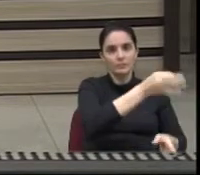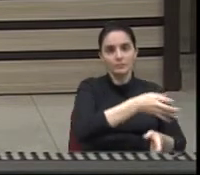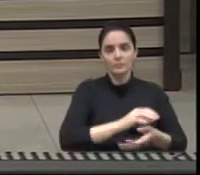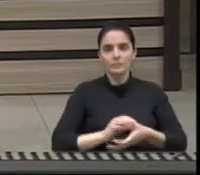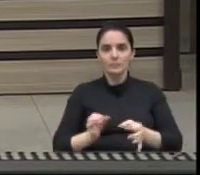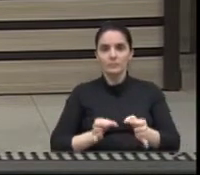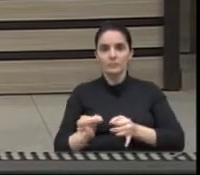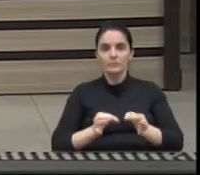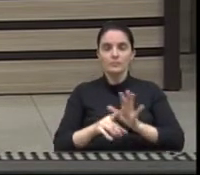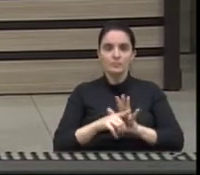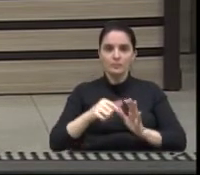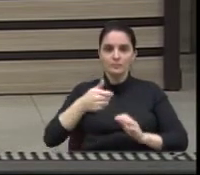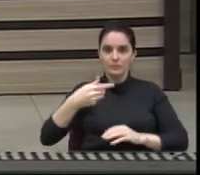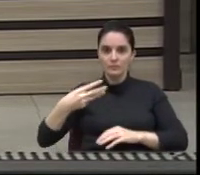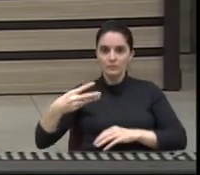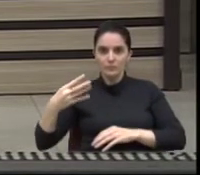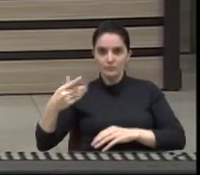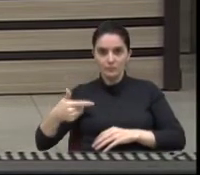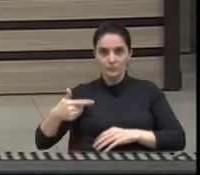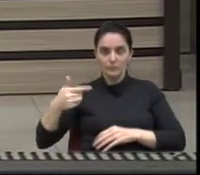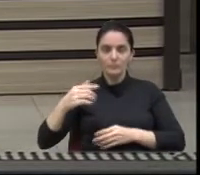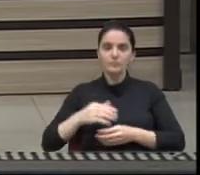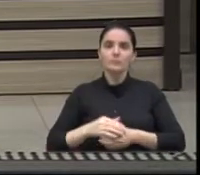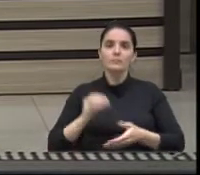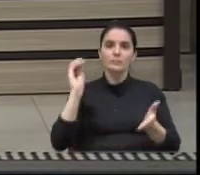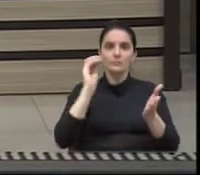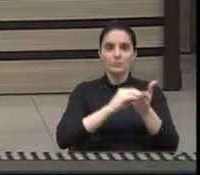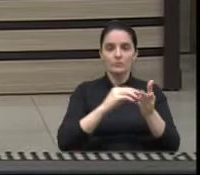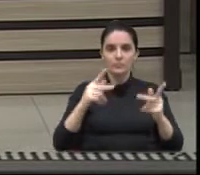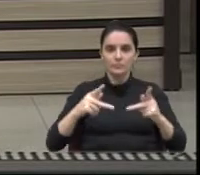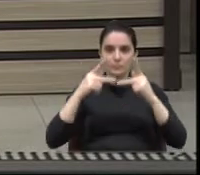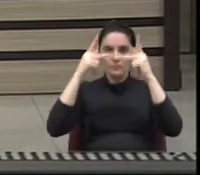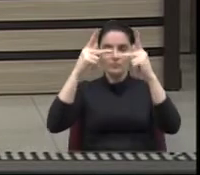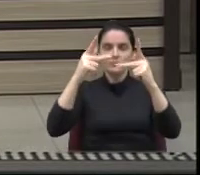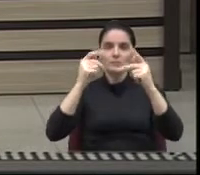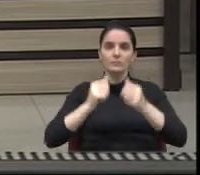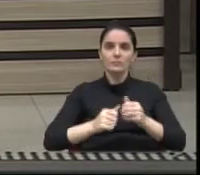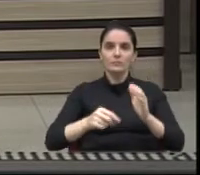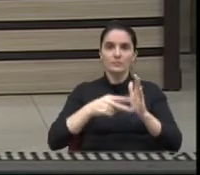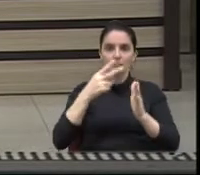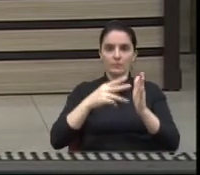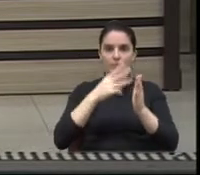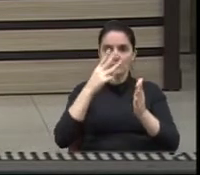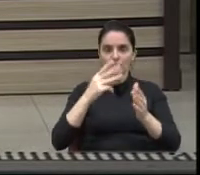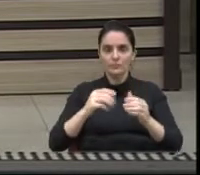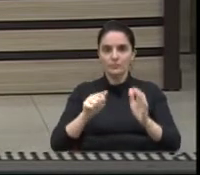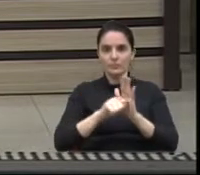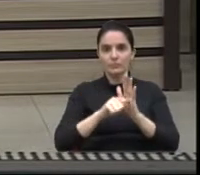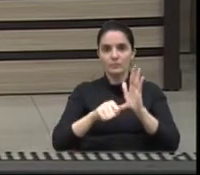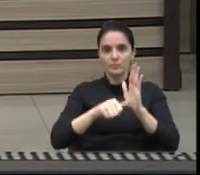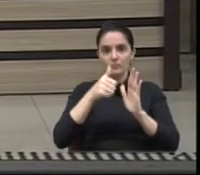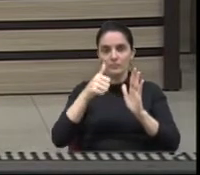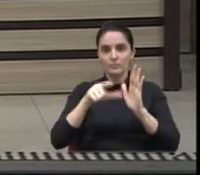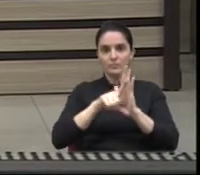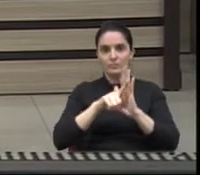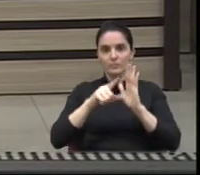comissões competentes. Projeto de Lei 132/2017, acrescenta os parágrafos segundo e terceiro no artigo 1º da